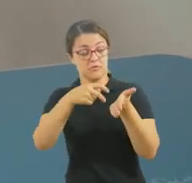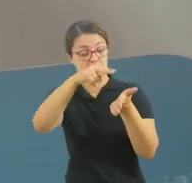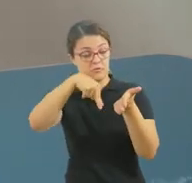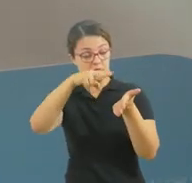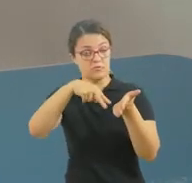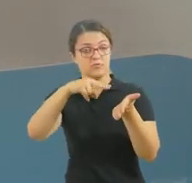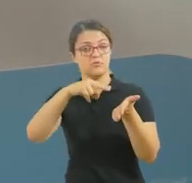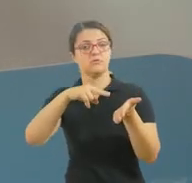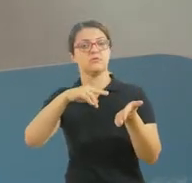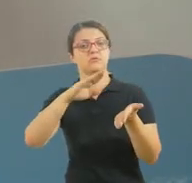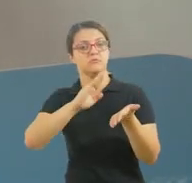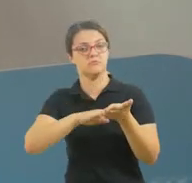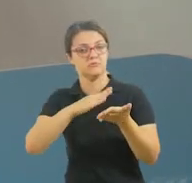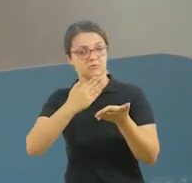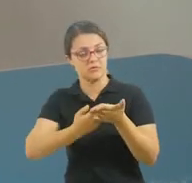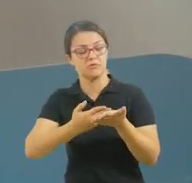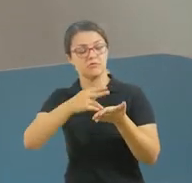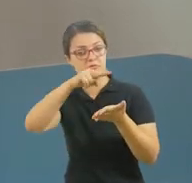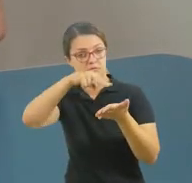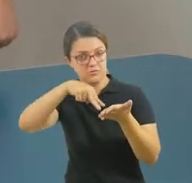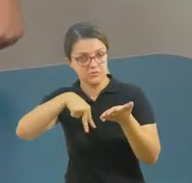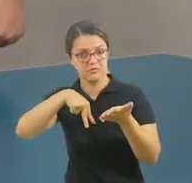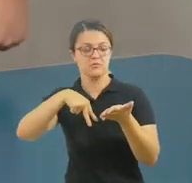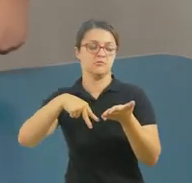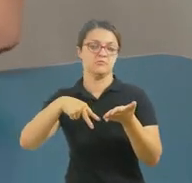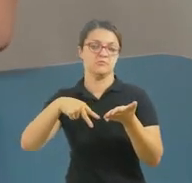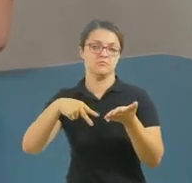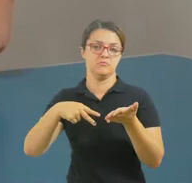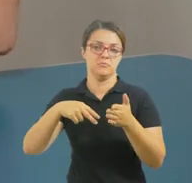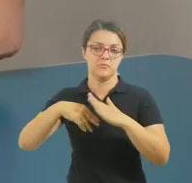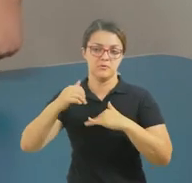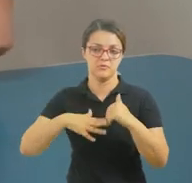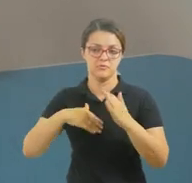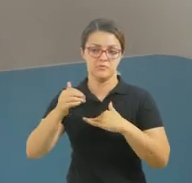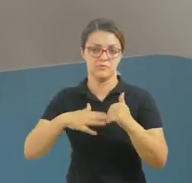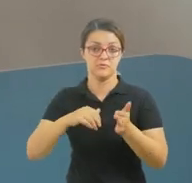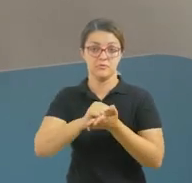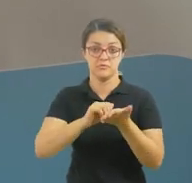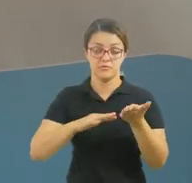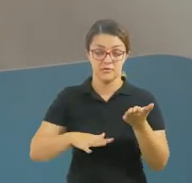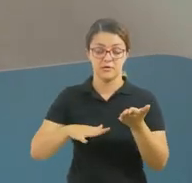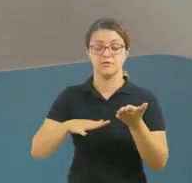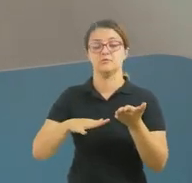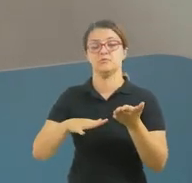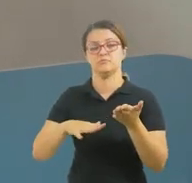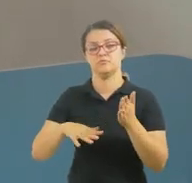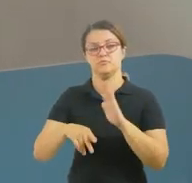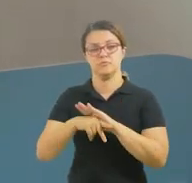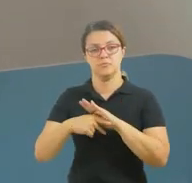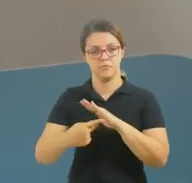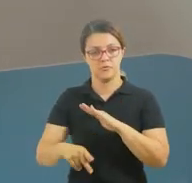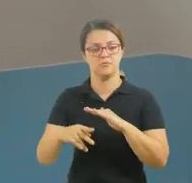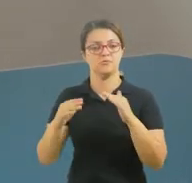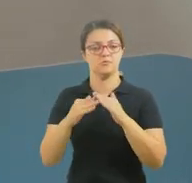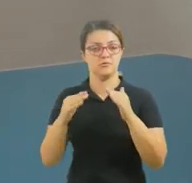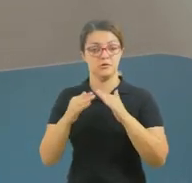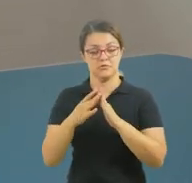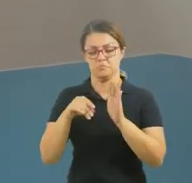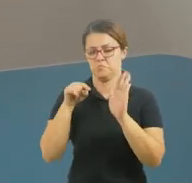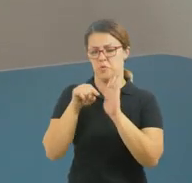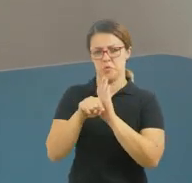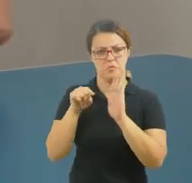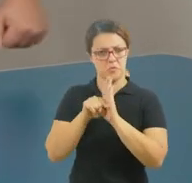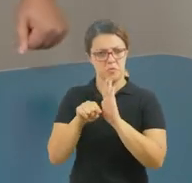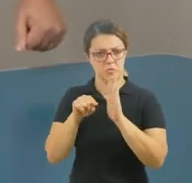vão exercitar através dessa atividade. No link do Lição de Casa tem várias perguntas referentes a esse